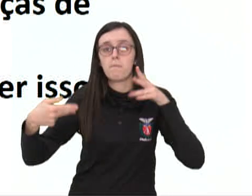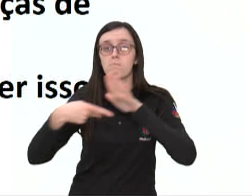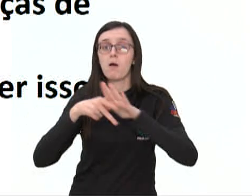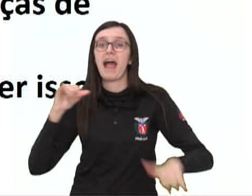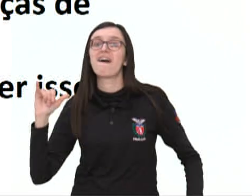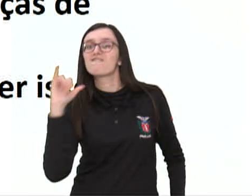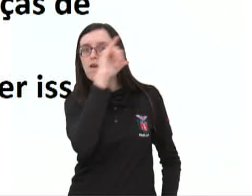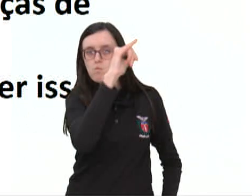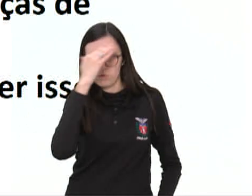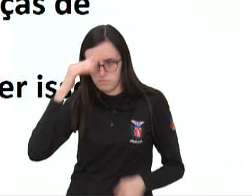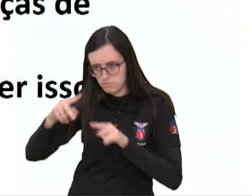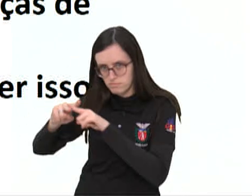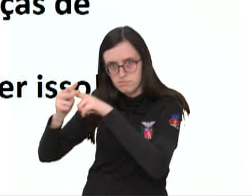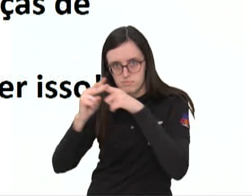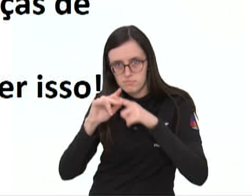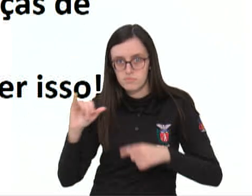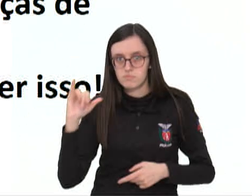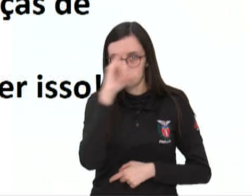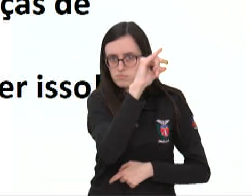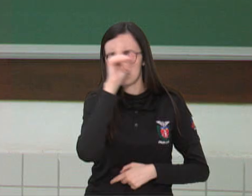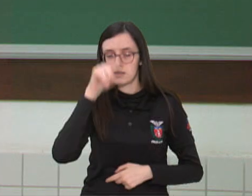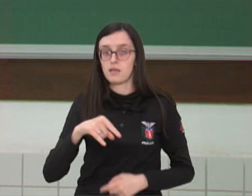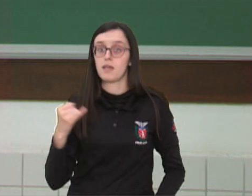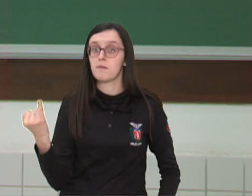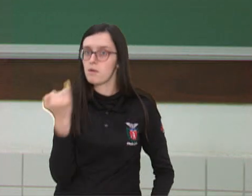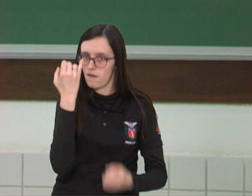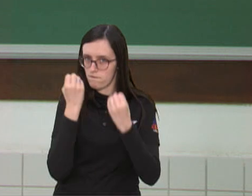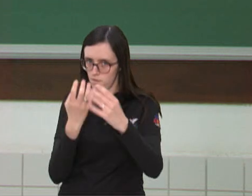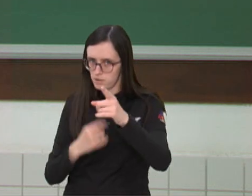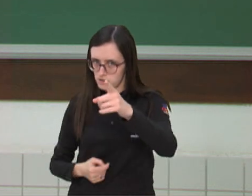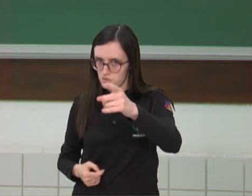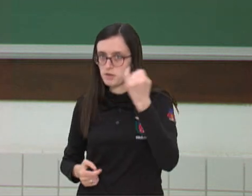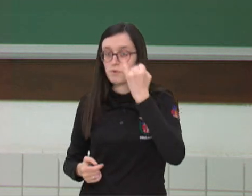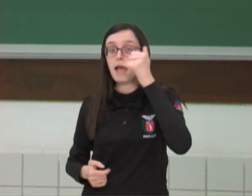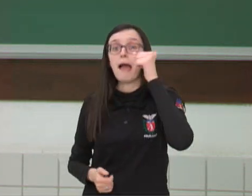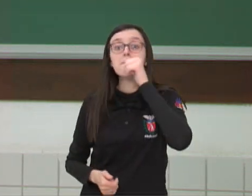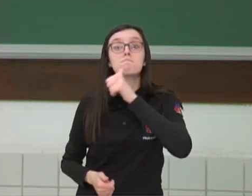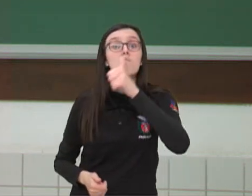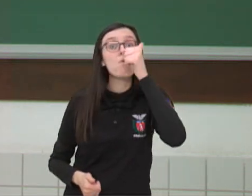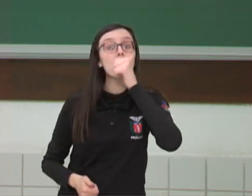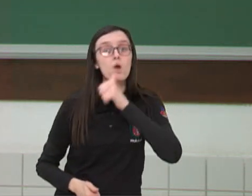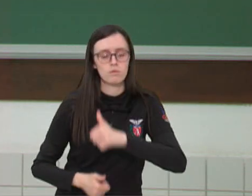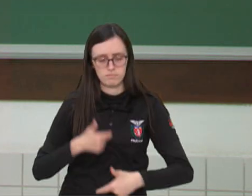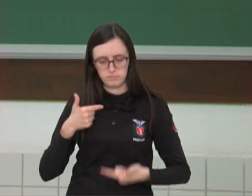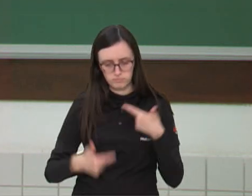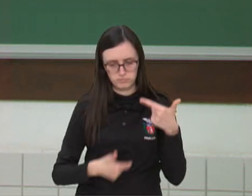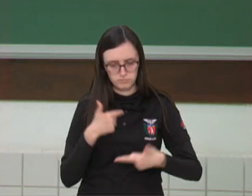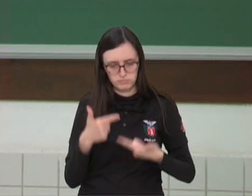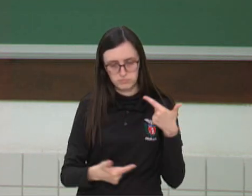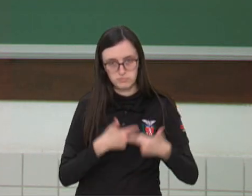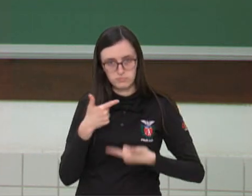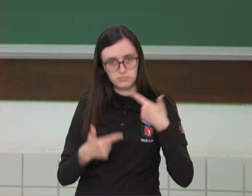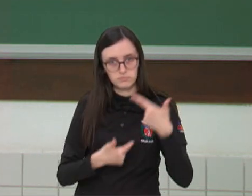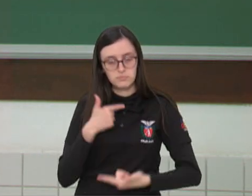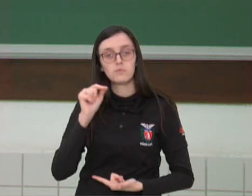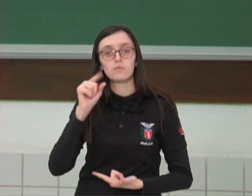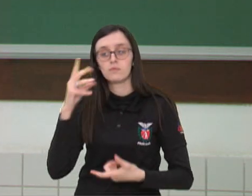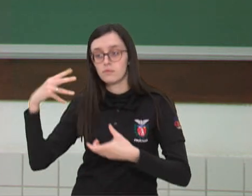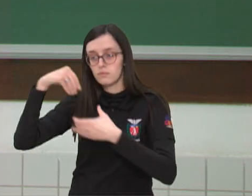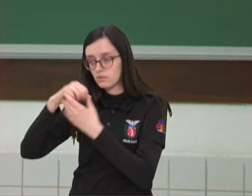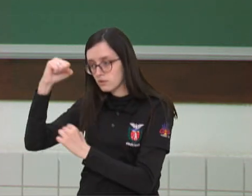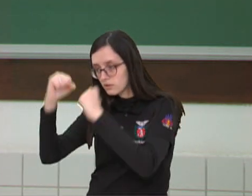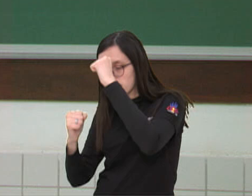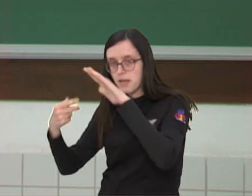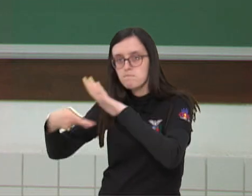avião. Informação bem importante aí para você. Uma mulher que era uma trabalhadora numa indústria